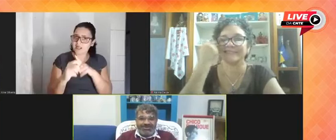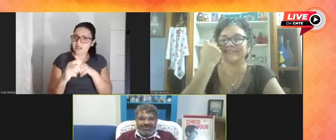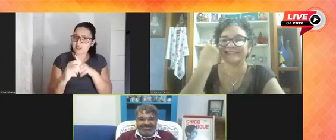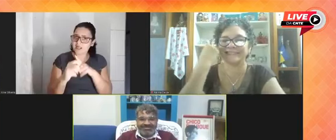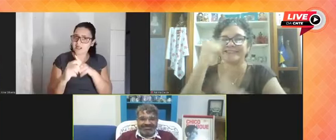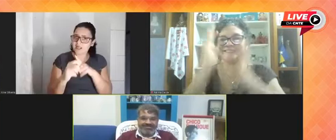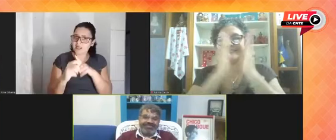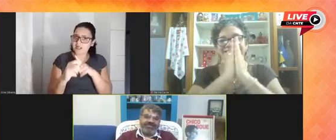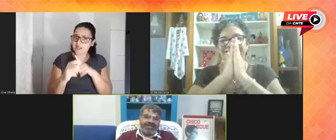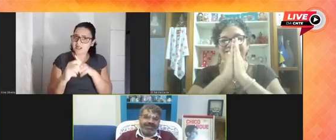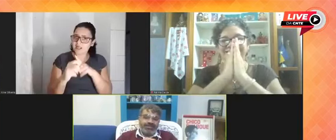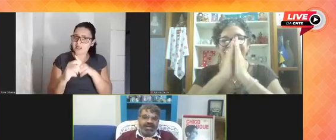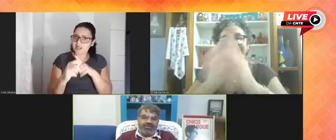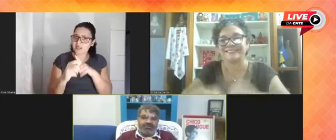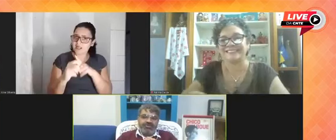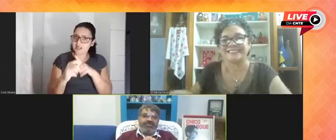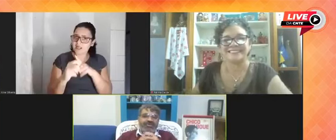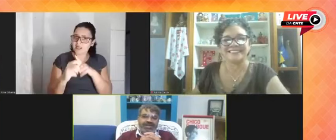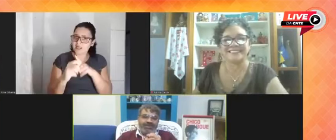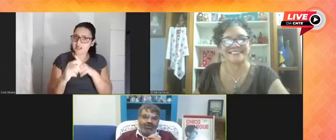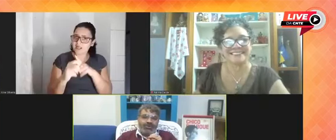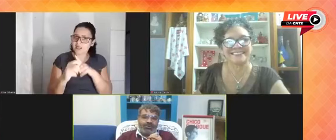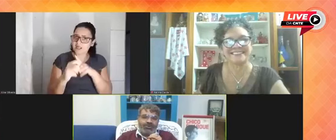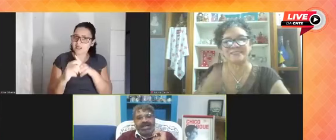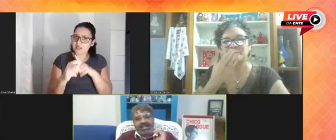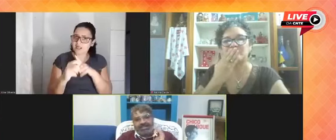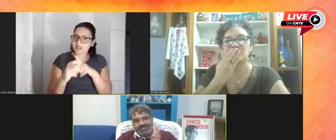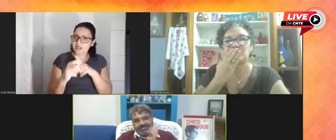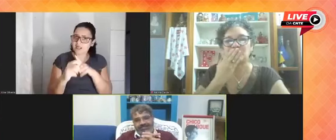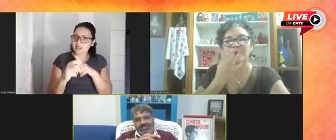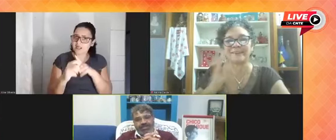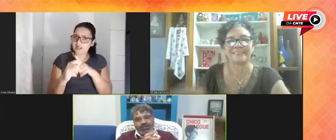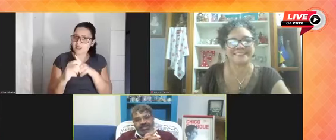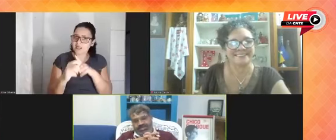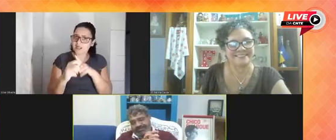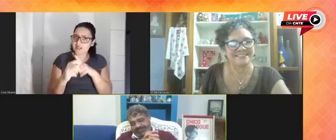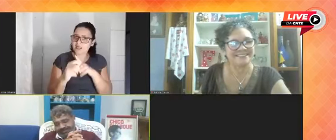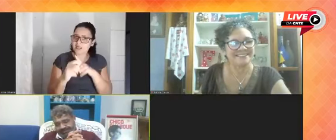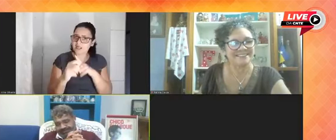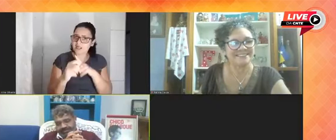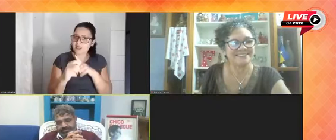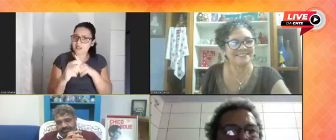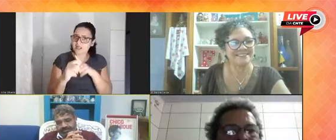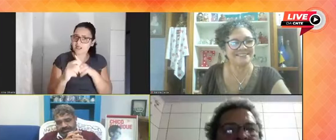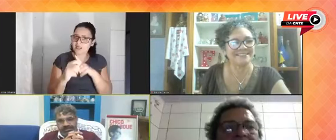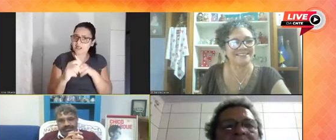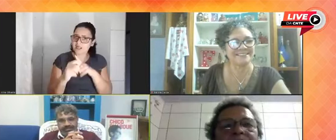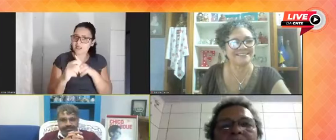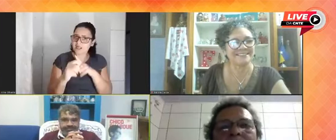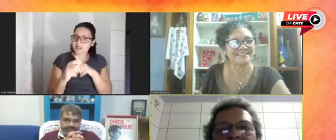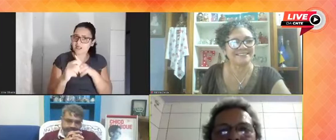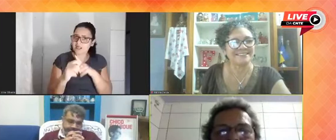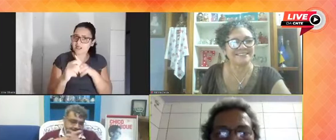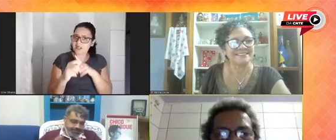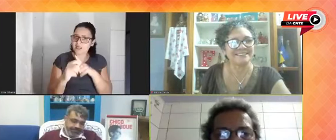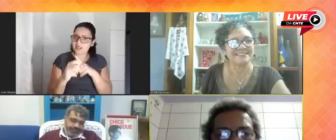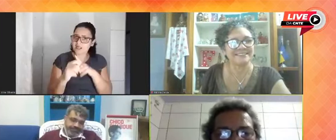Deus. Beijo para vocês todos e obrigado. E todas. Bom,